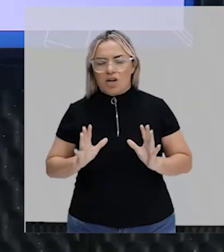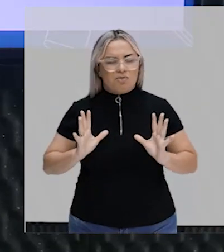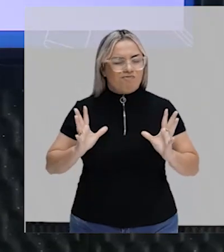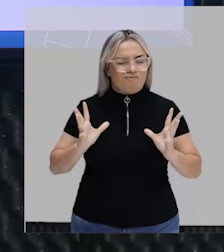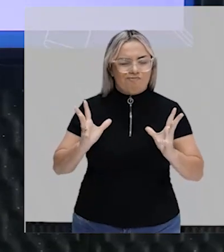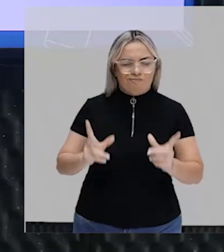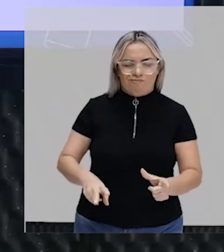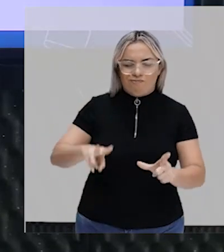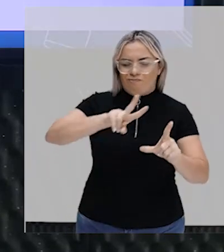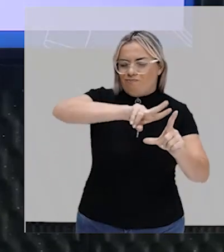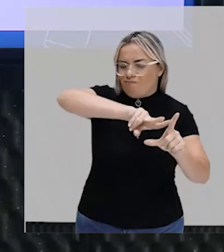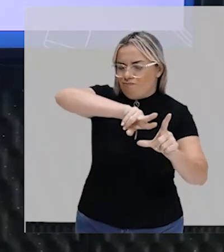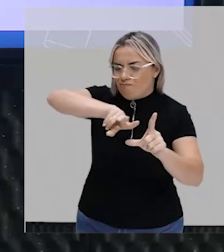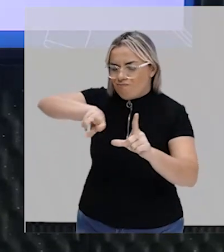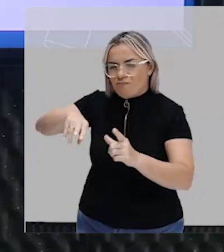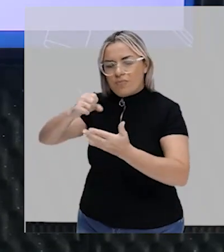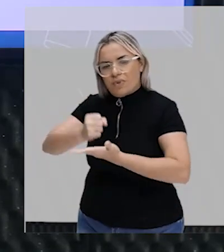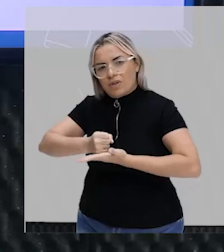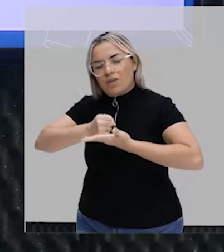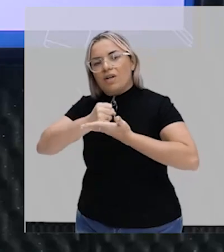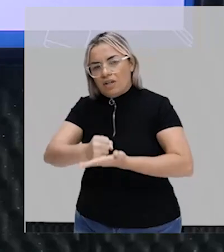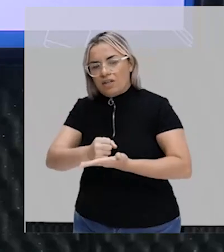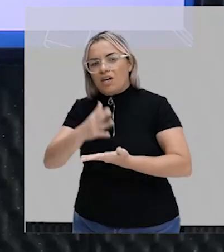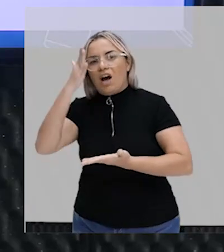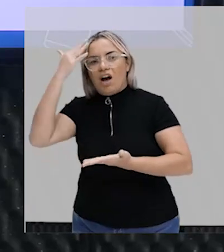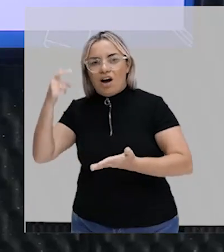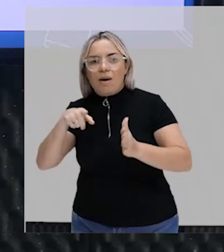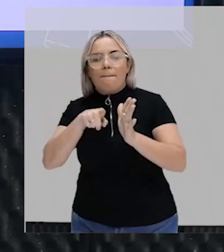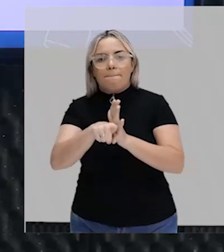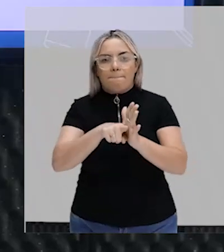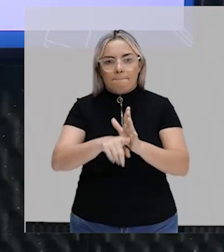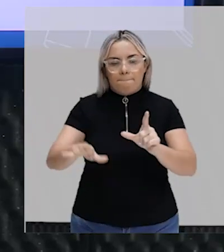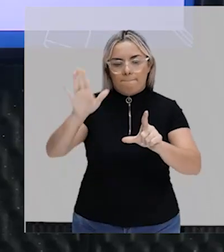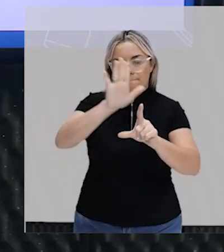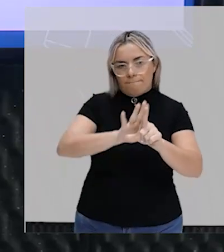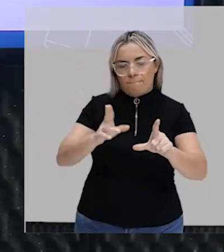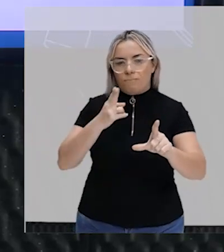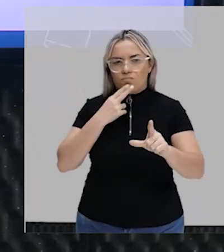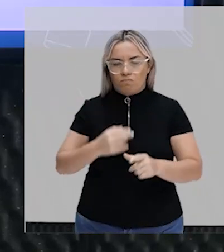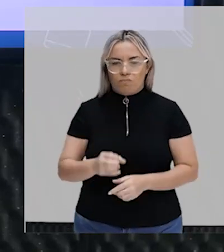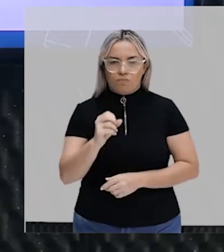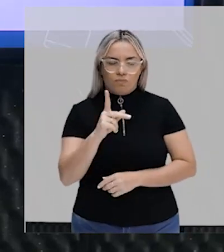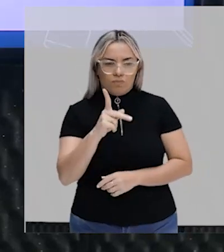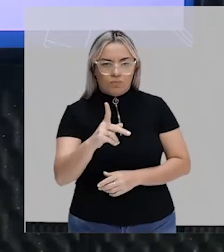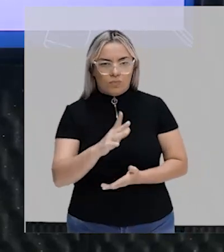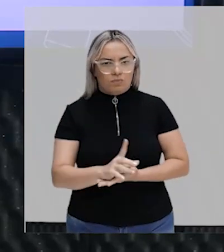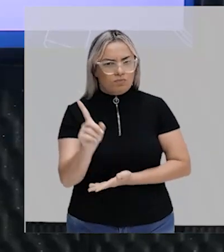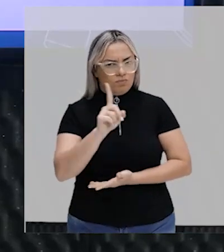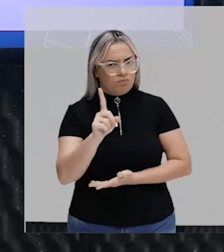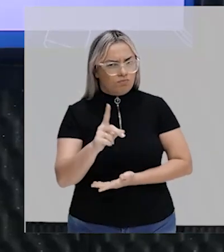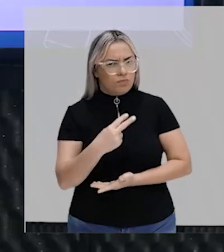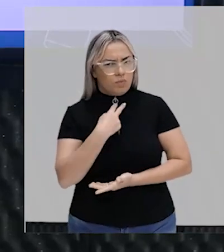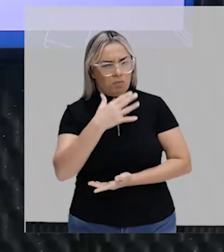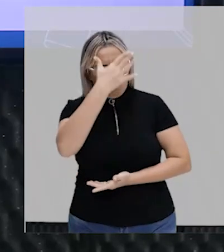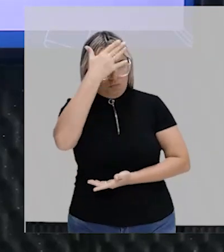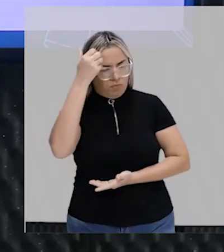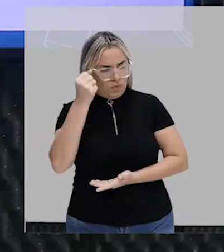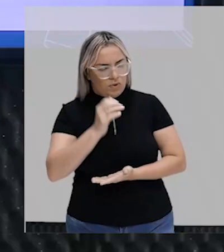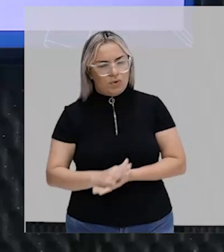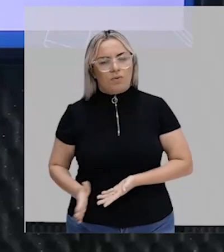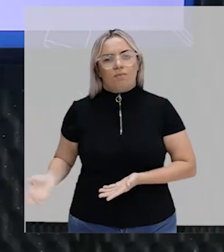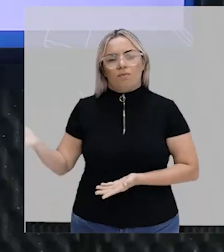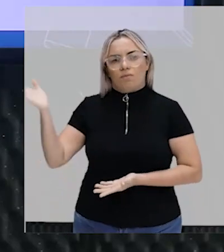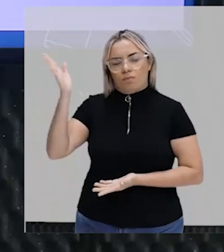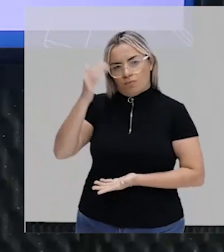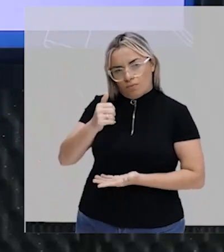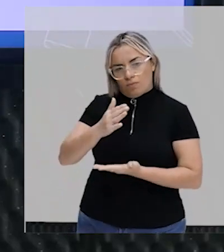ajudar. Então já sabe, nos procura lá, plataforma Gonçalves Dias. Belezinha? Não esqueça. Então, sem mais